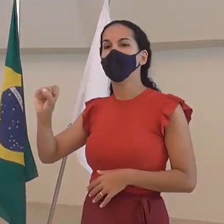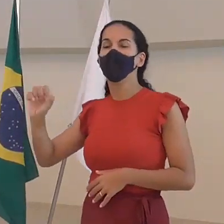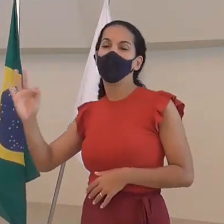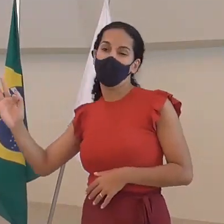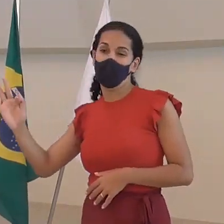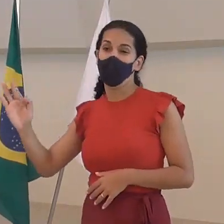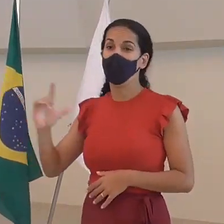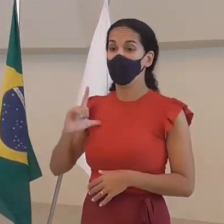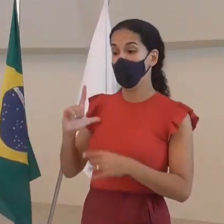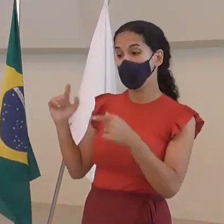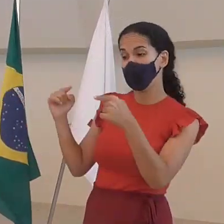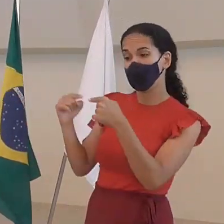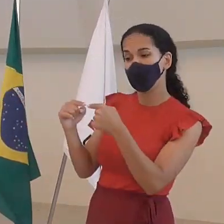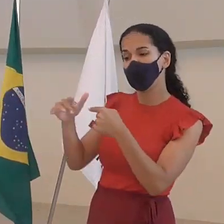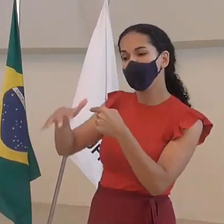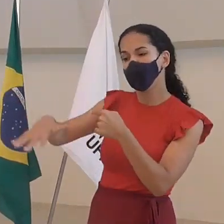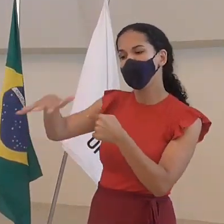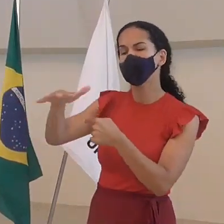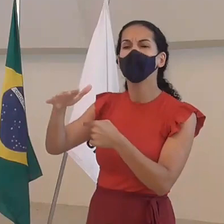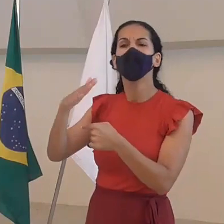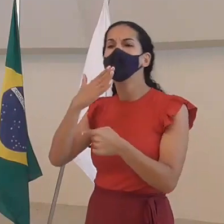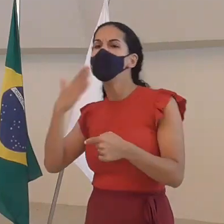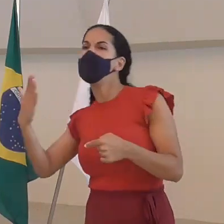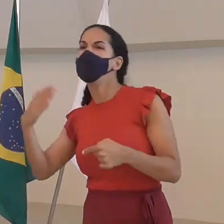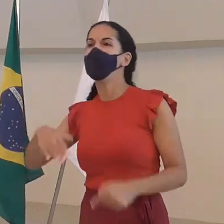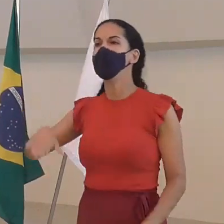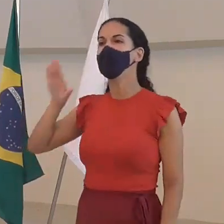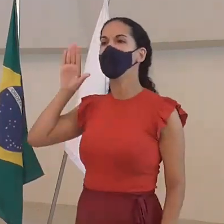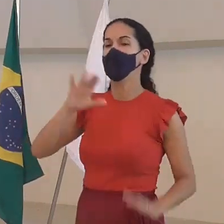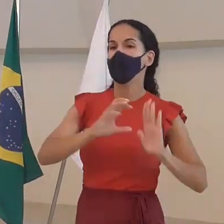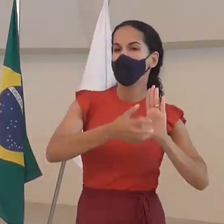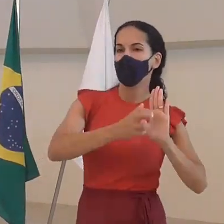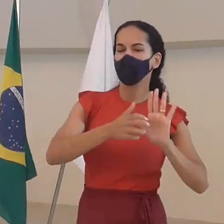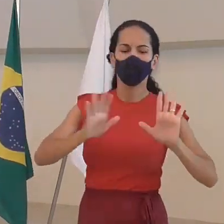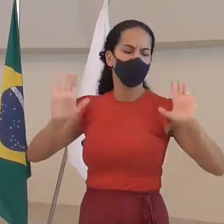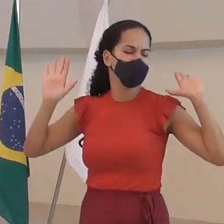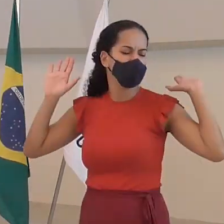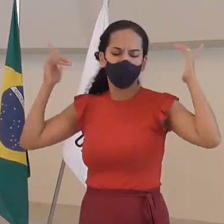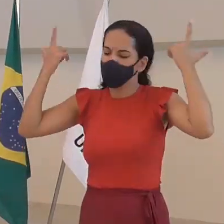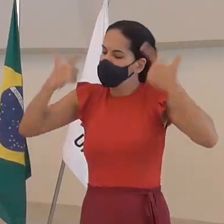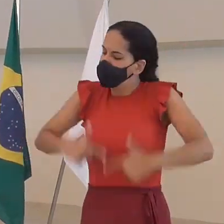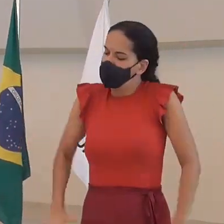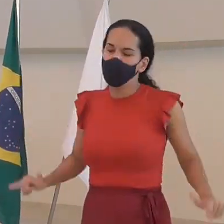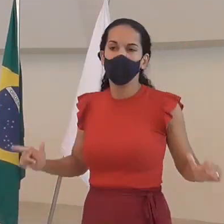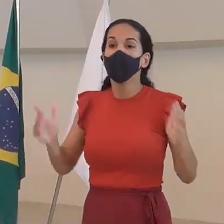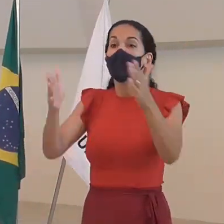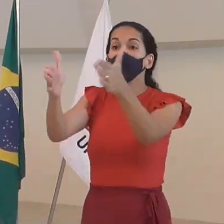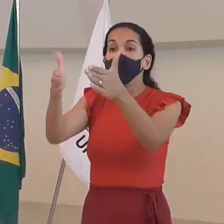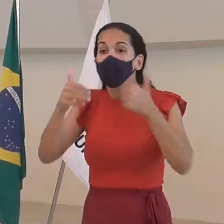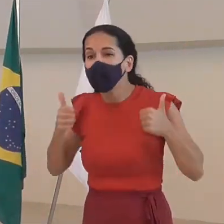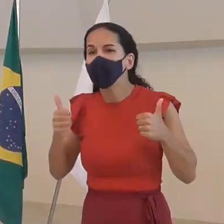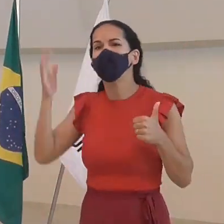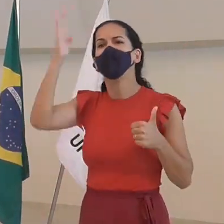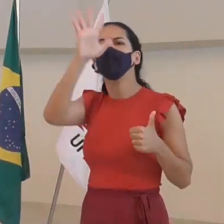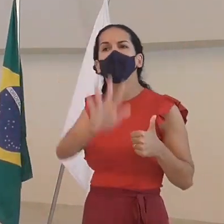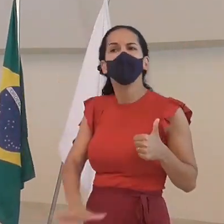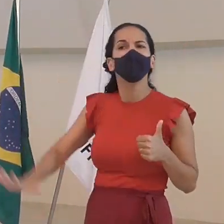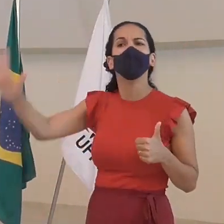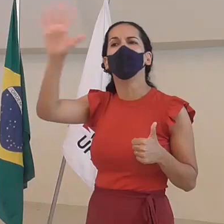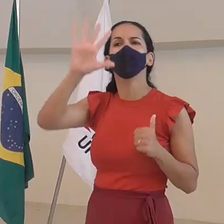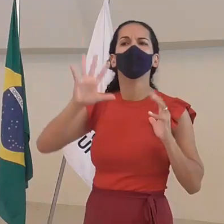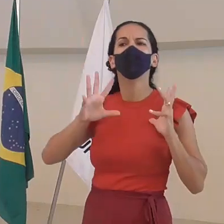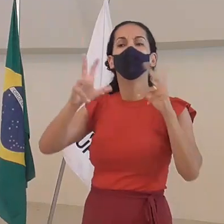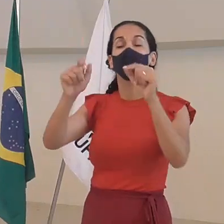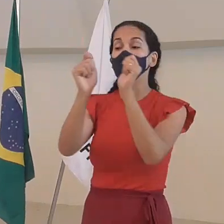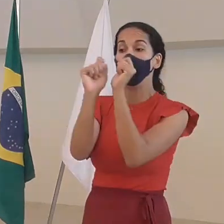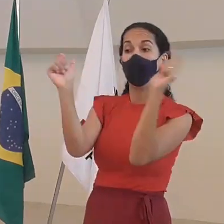de preferência eleitoral ou partidária de cada um, clamamos às brasileiras e brasileiros a